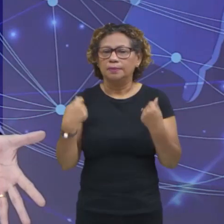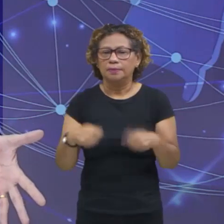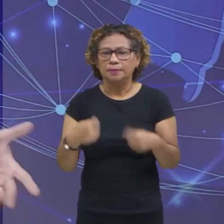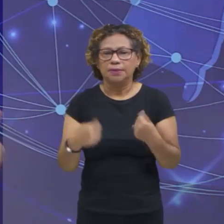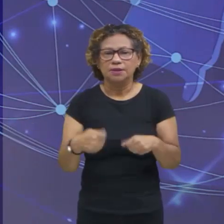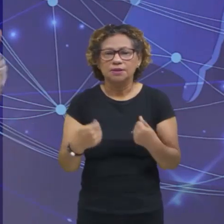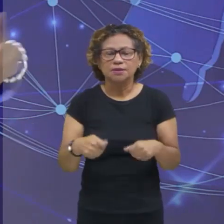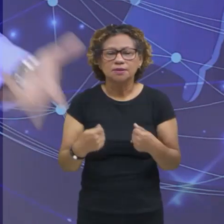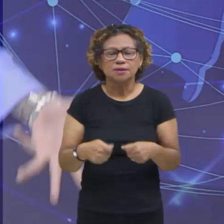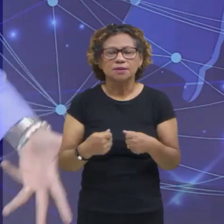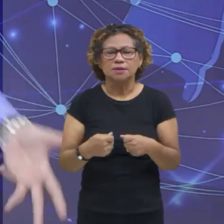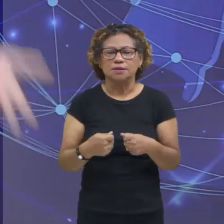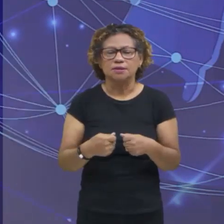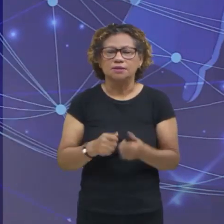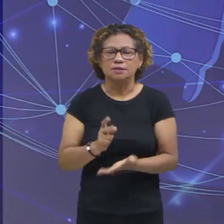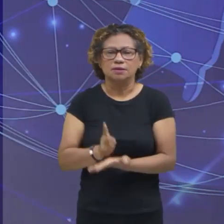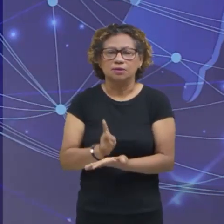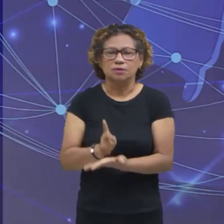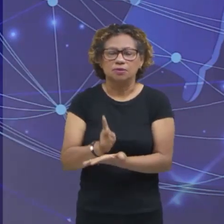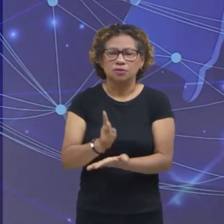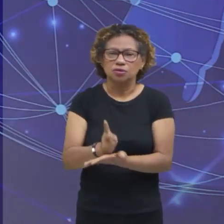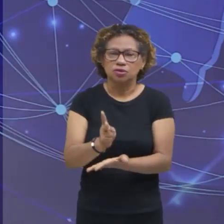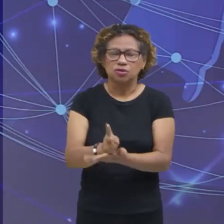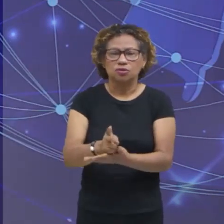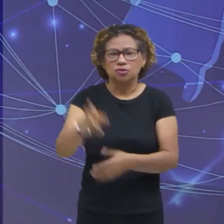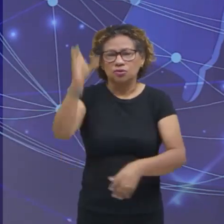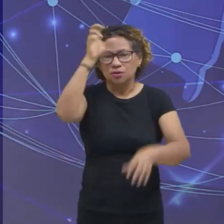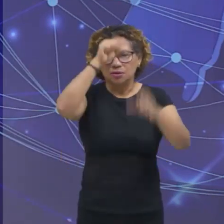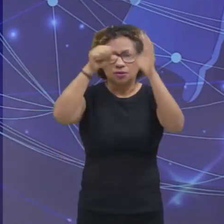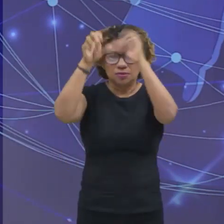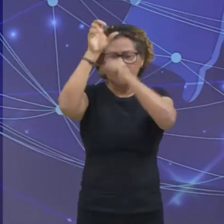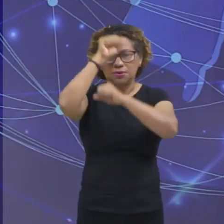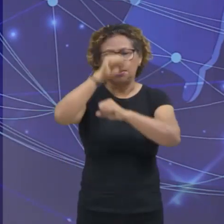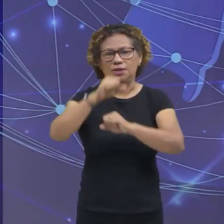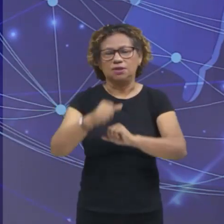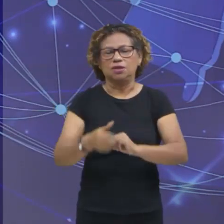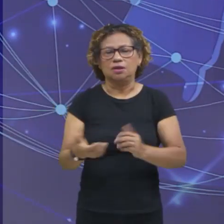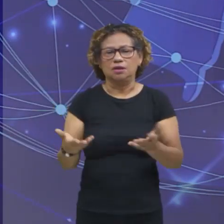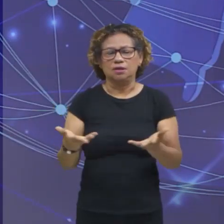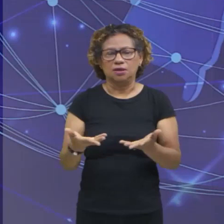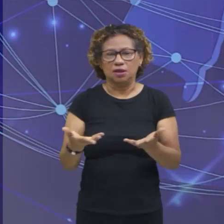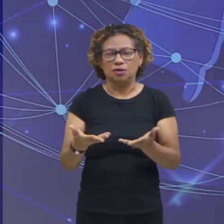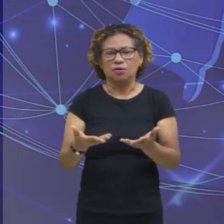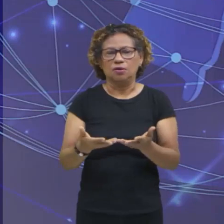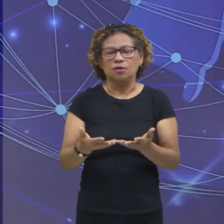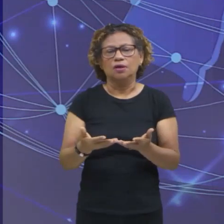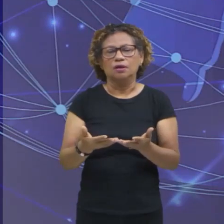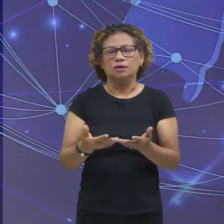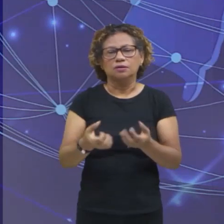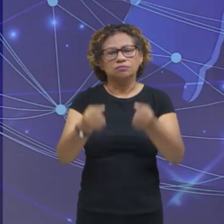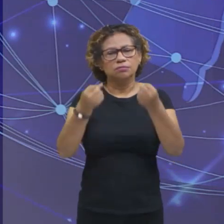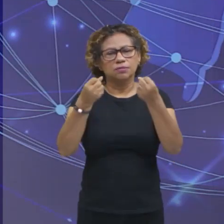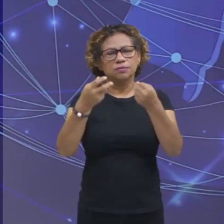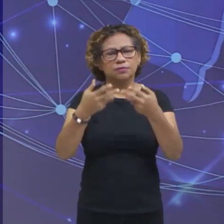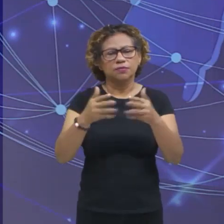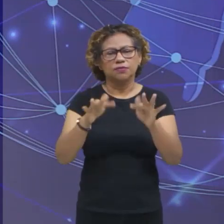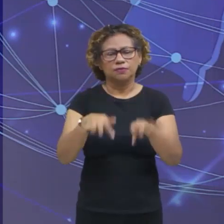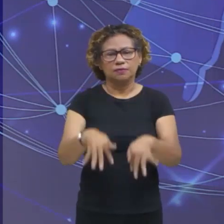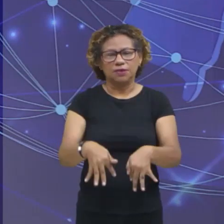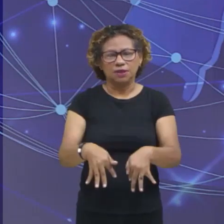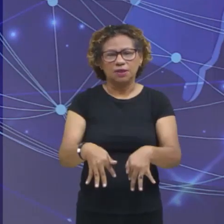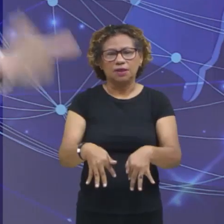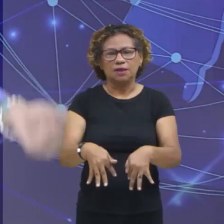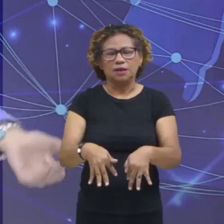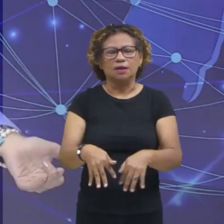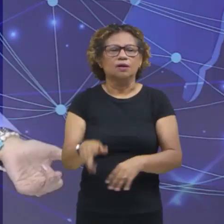precisam continuar o seu processo de aprendizagem. Eu vou passar agora para as considerações finais, para a sua